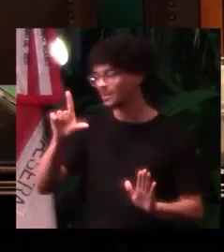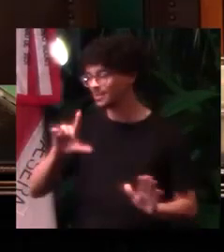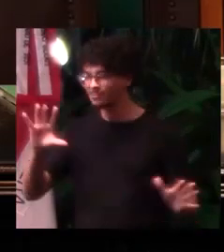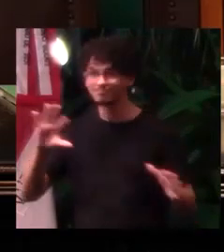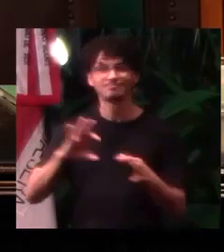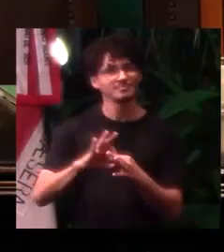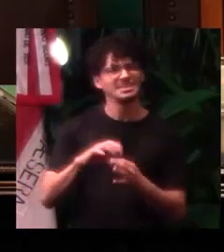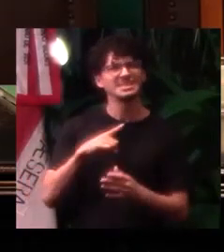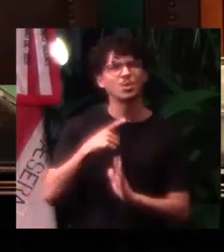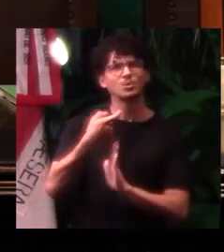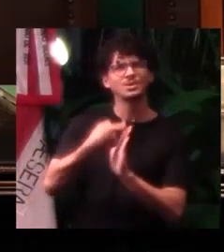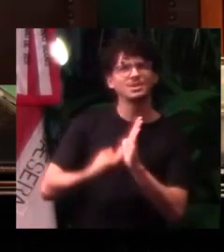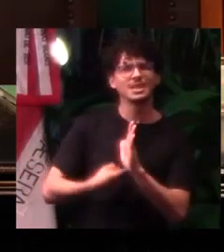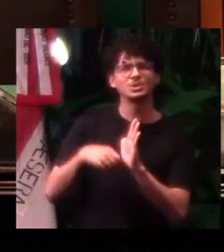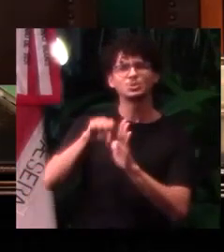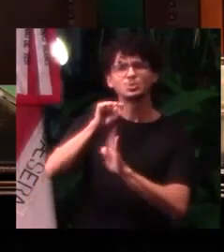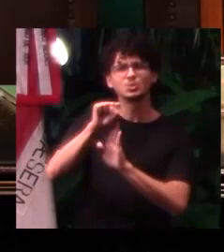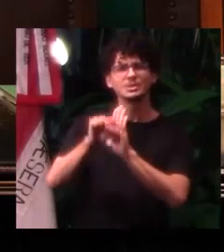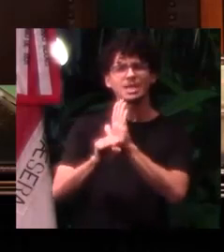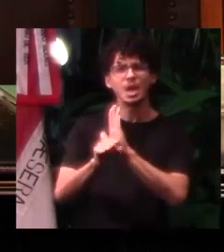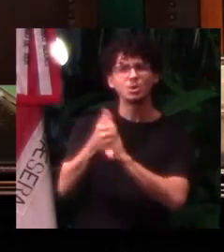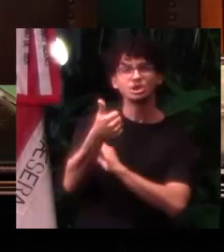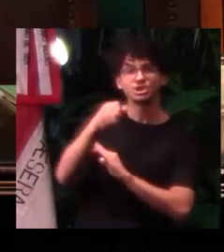texto do final do século XIX